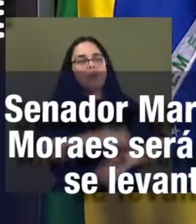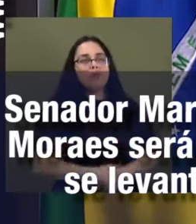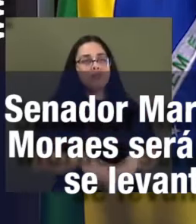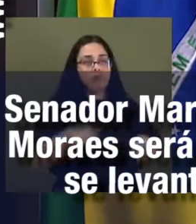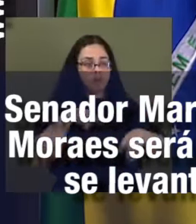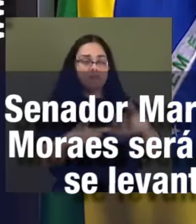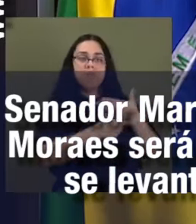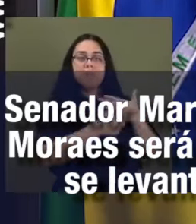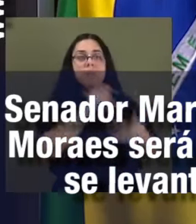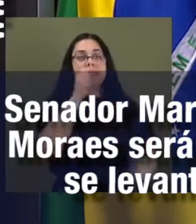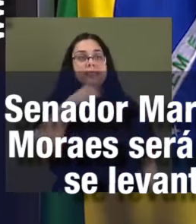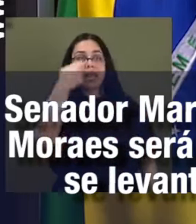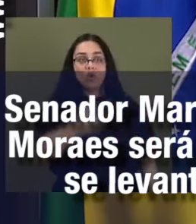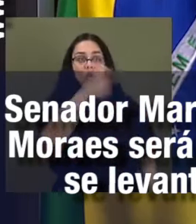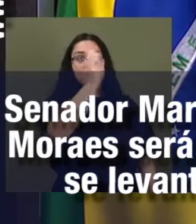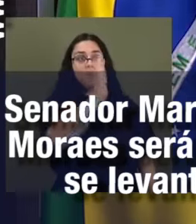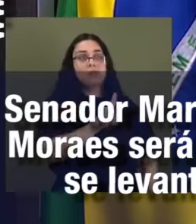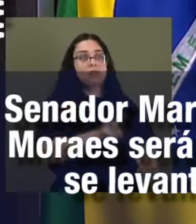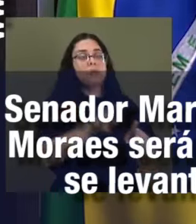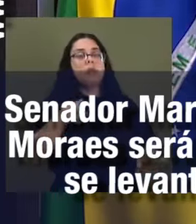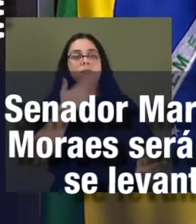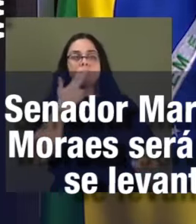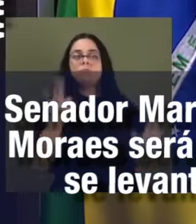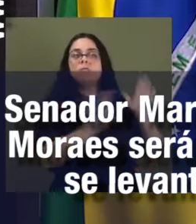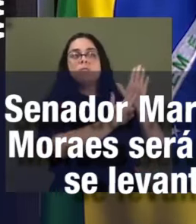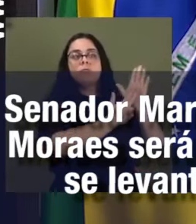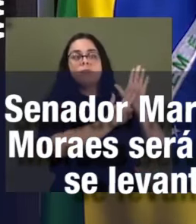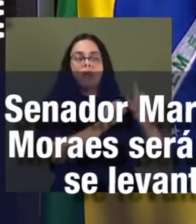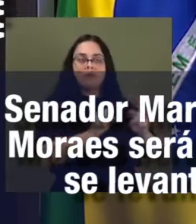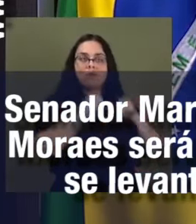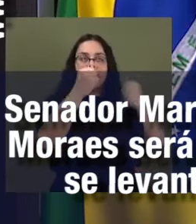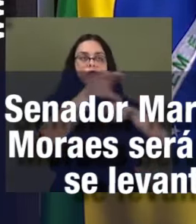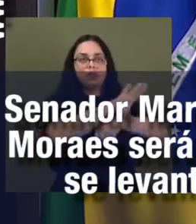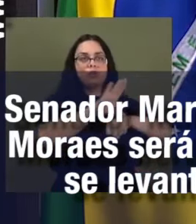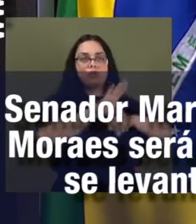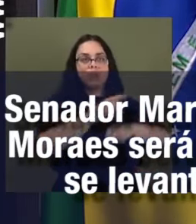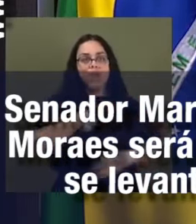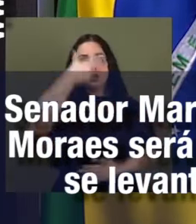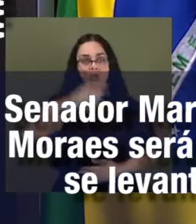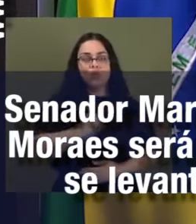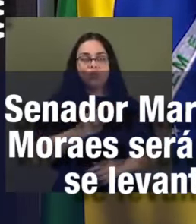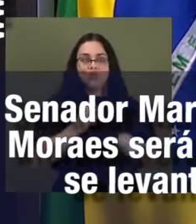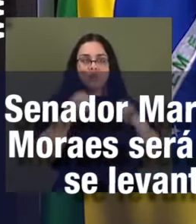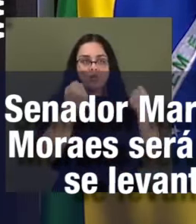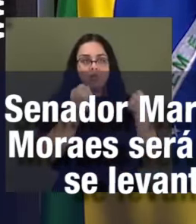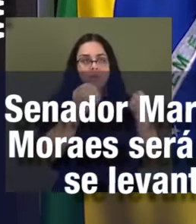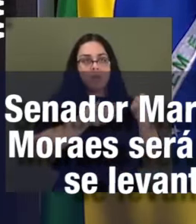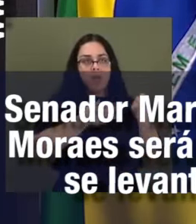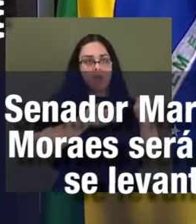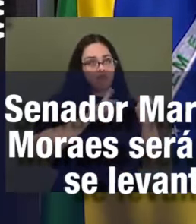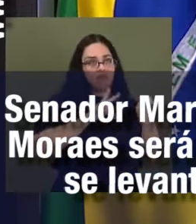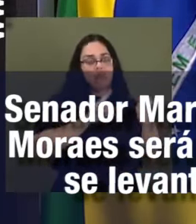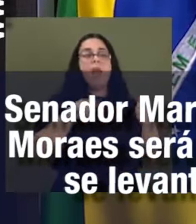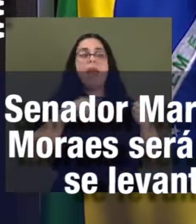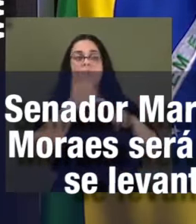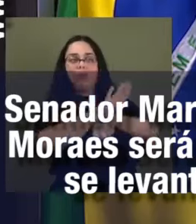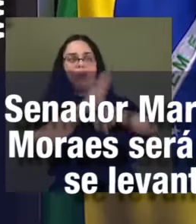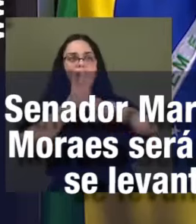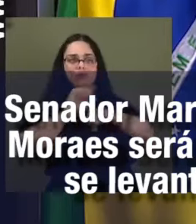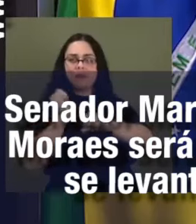função de senador da República e além do meu juramento em defender a Constituição. Então aqui eu não estou defendendo o que aconteceu contra mim, mas sim a